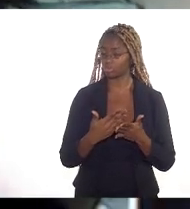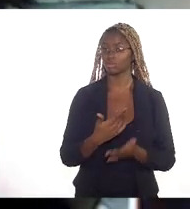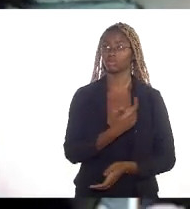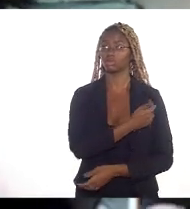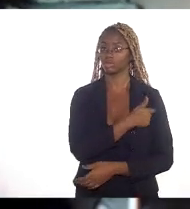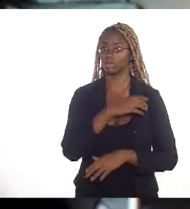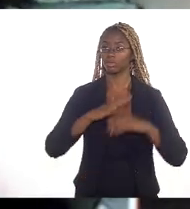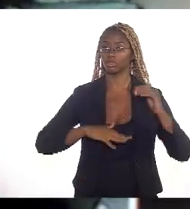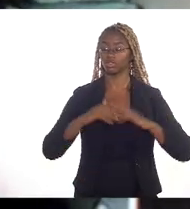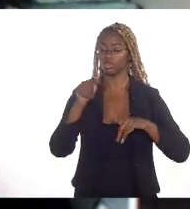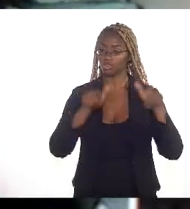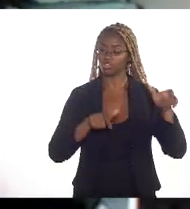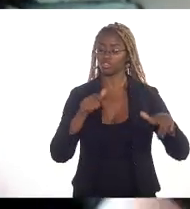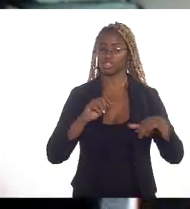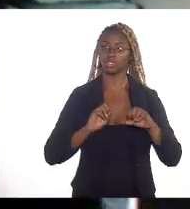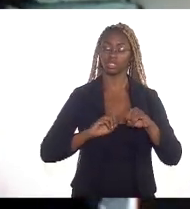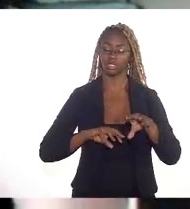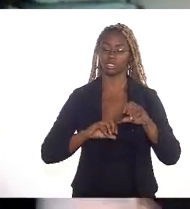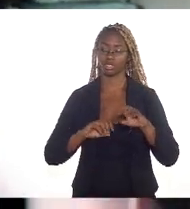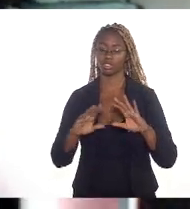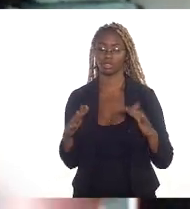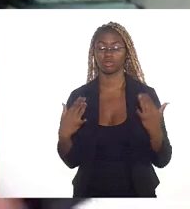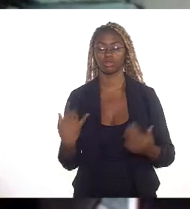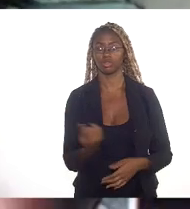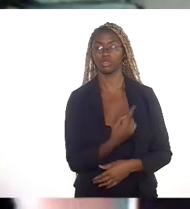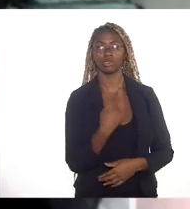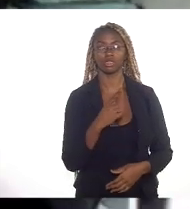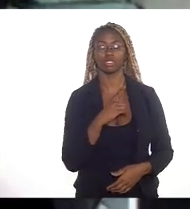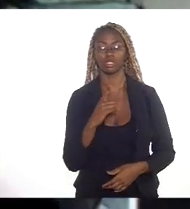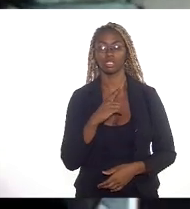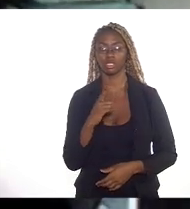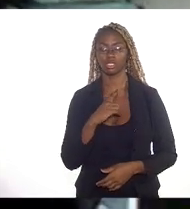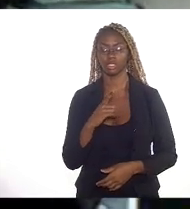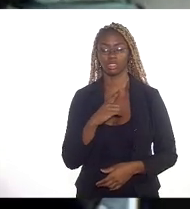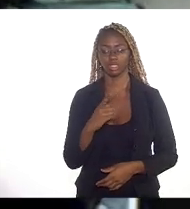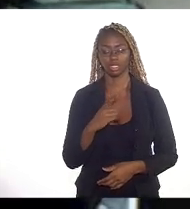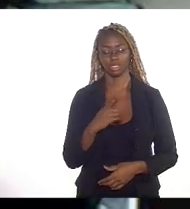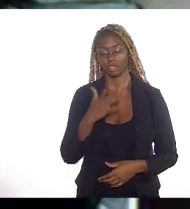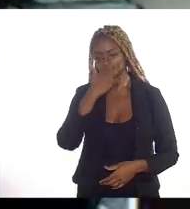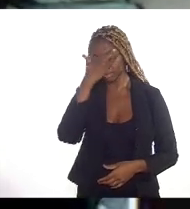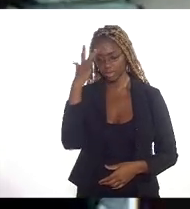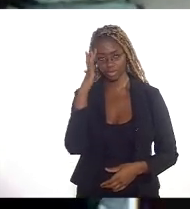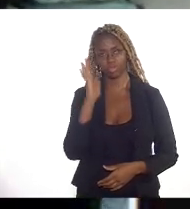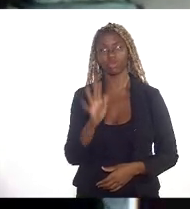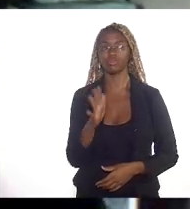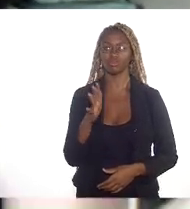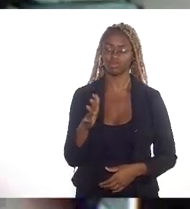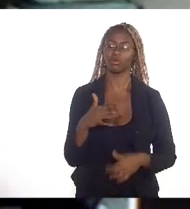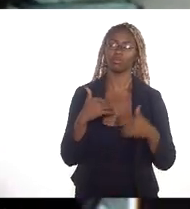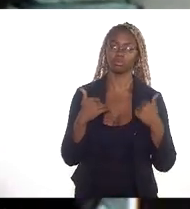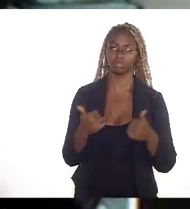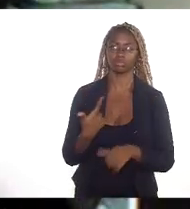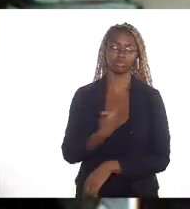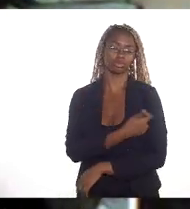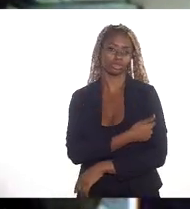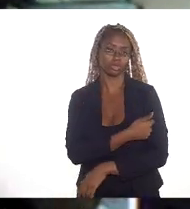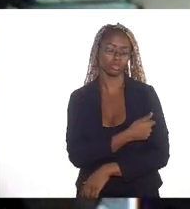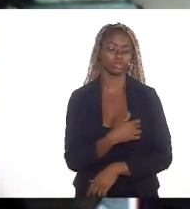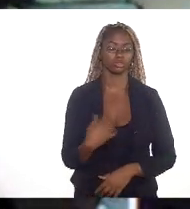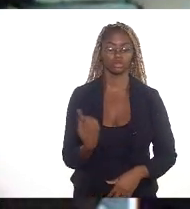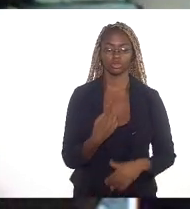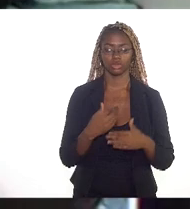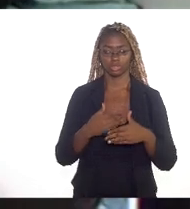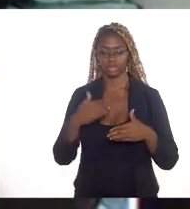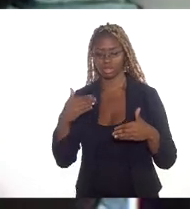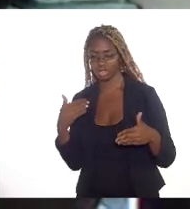os profissionais da educação, quando a gente já tem uma parcela dos profissionais sendo imunizados, a gente antecipar